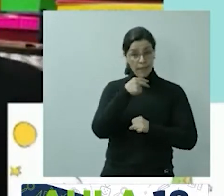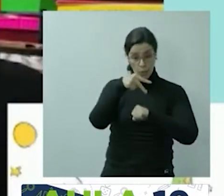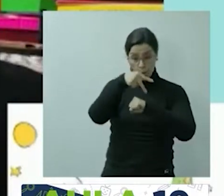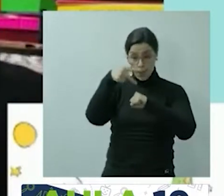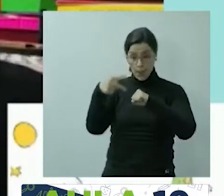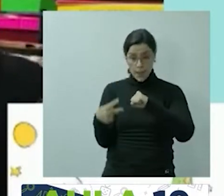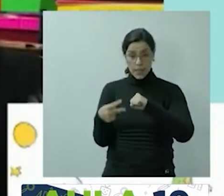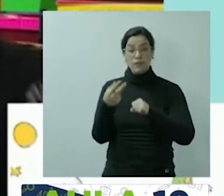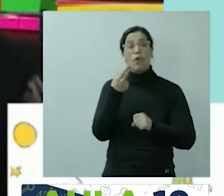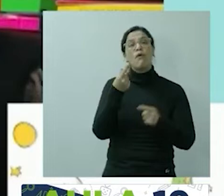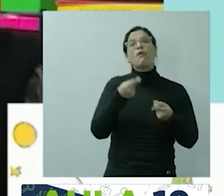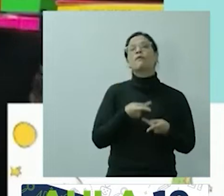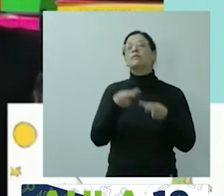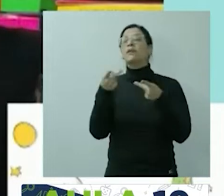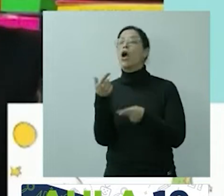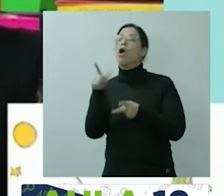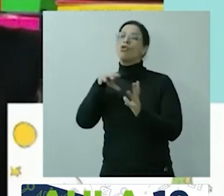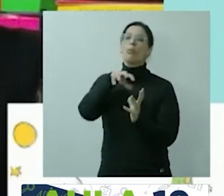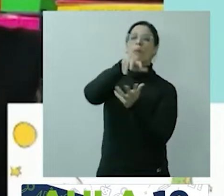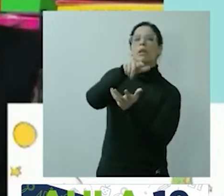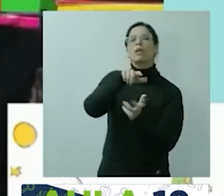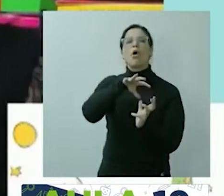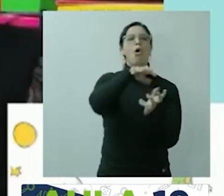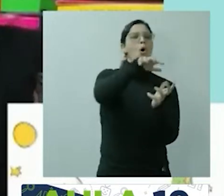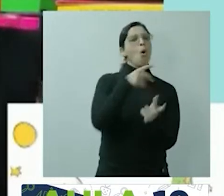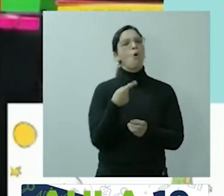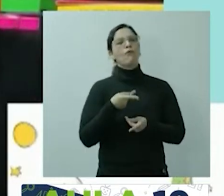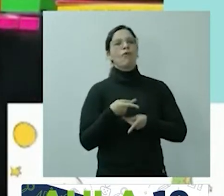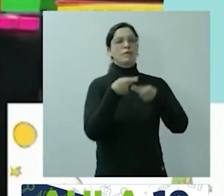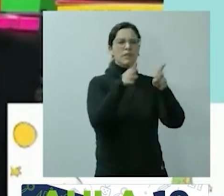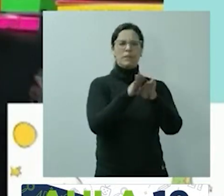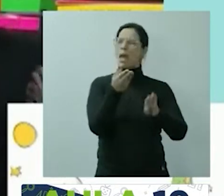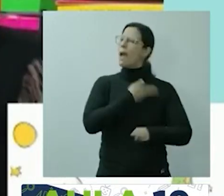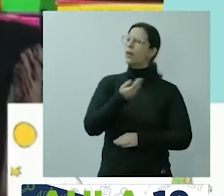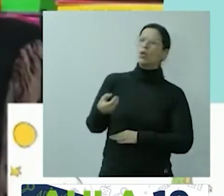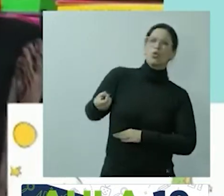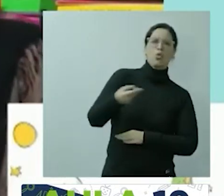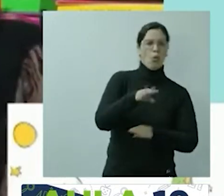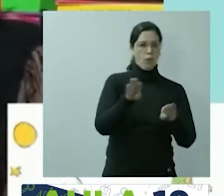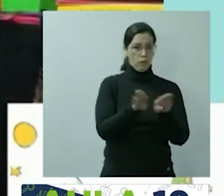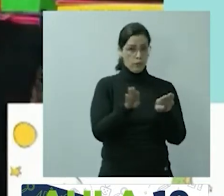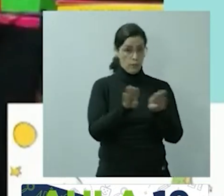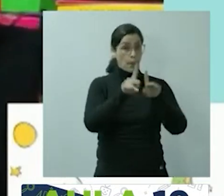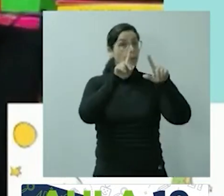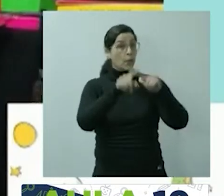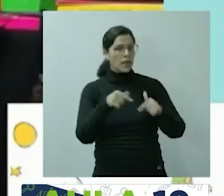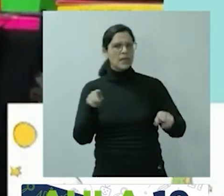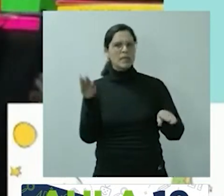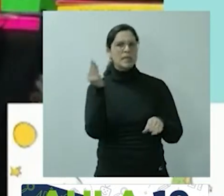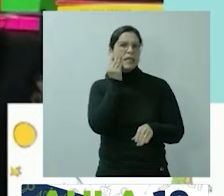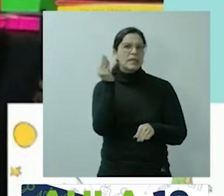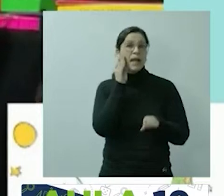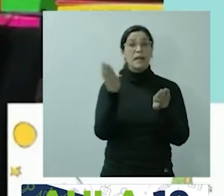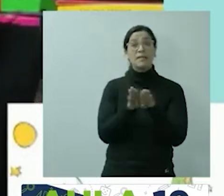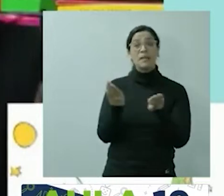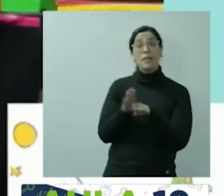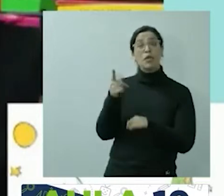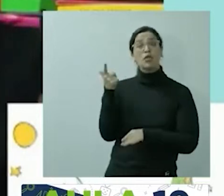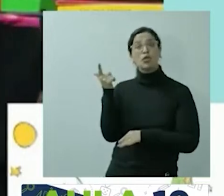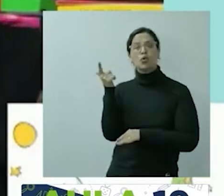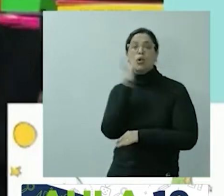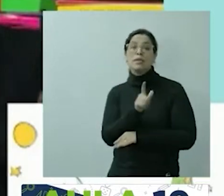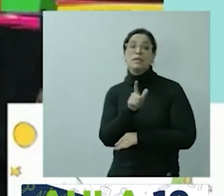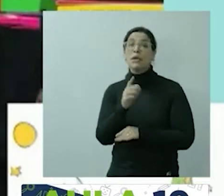visitar outros planetas e assim criar novos amigos e, quem sabe, buscar novos